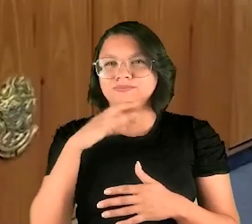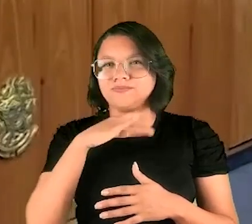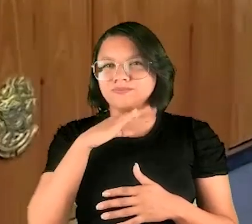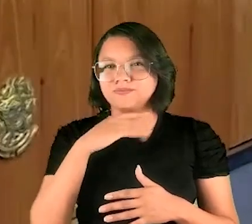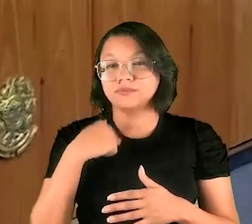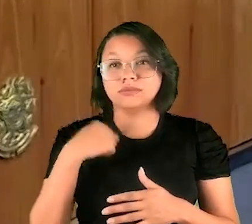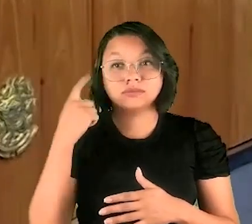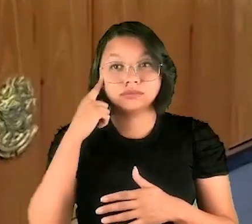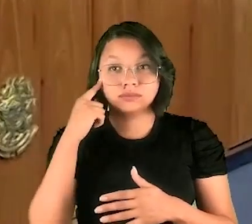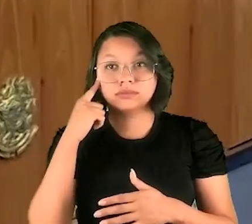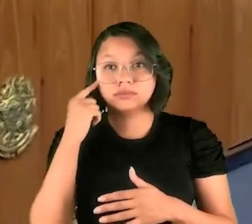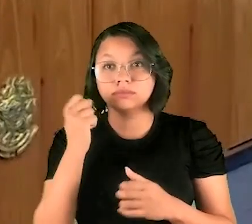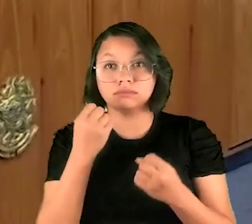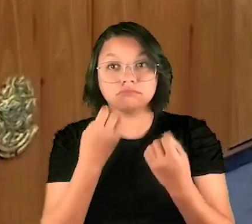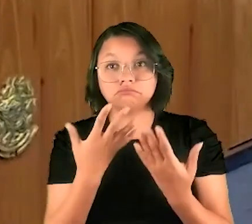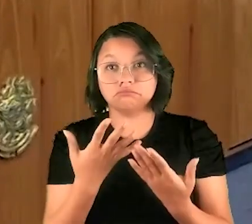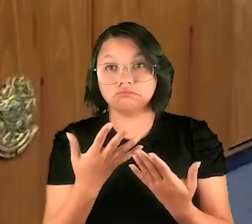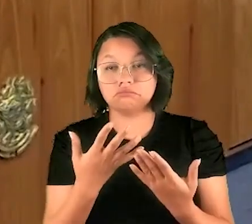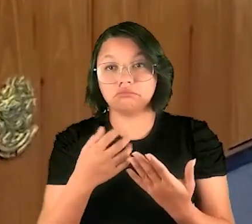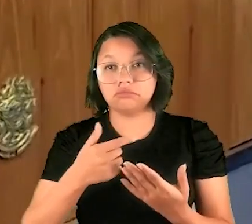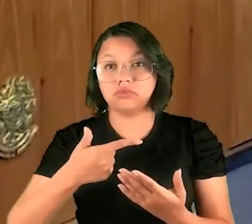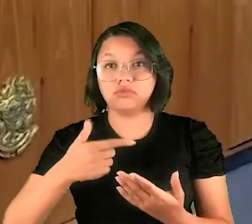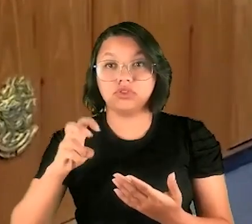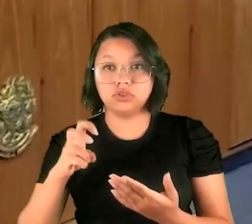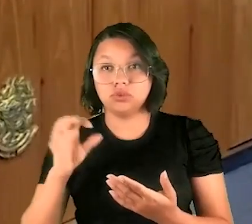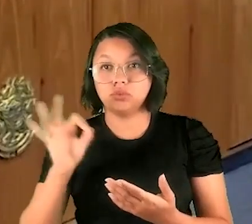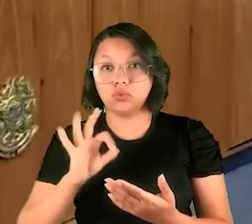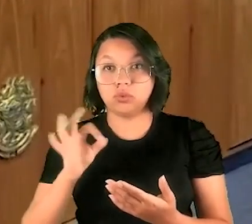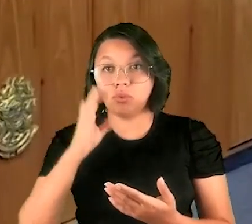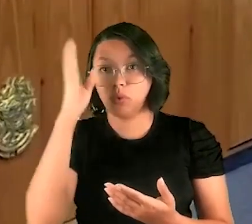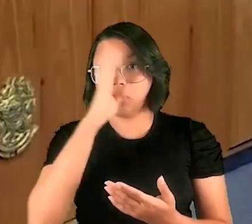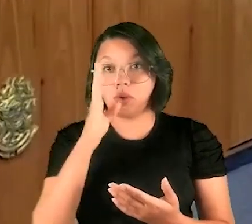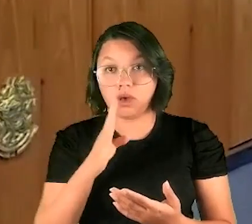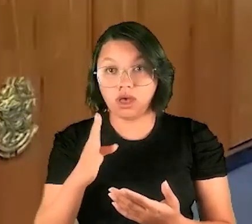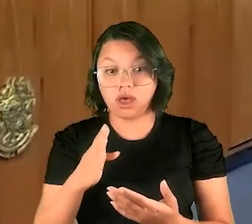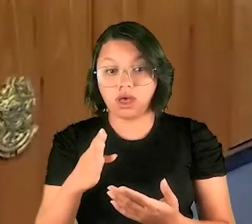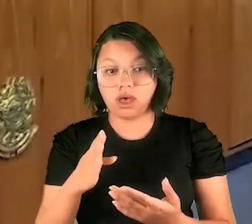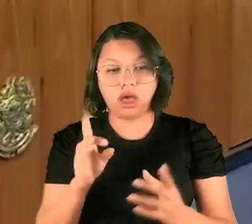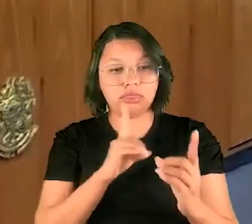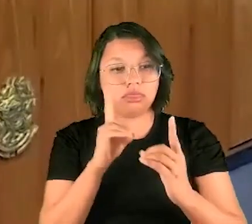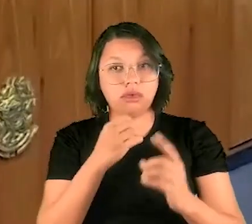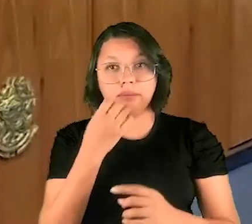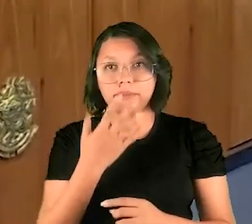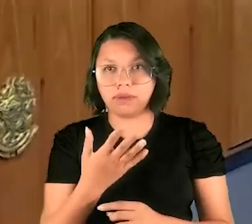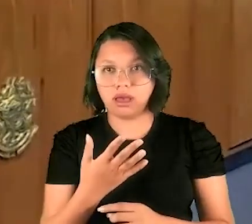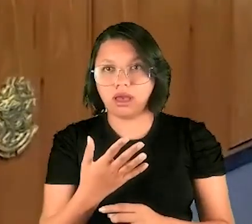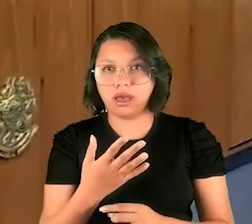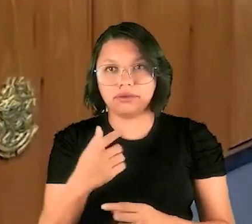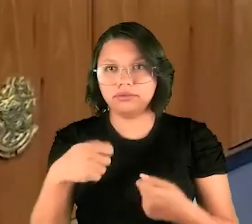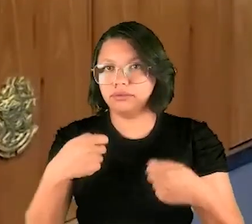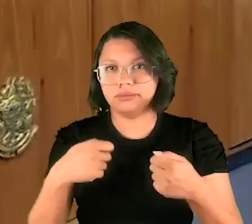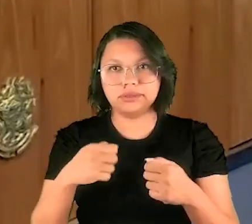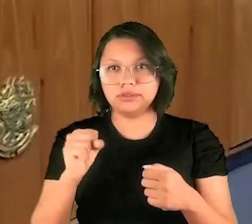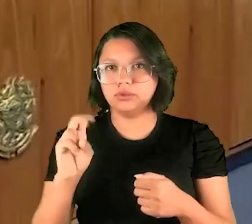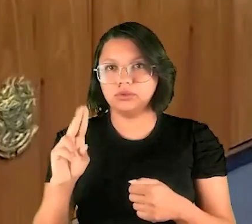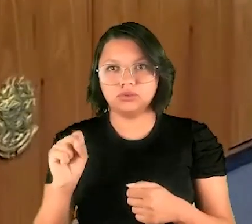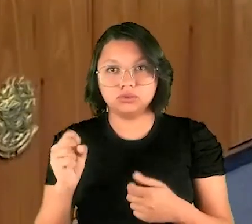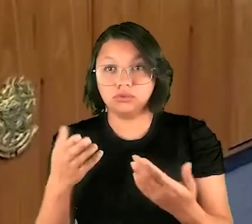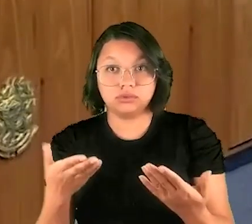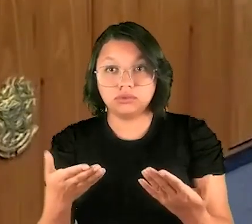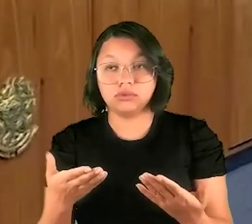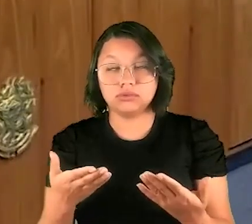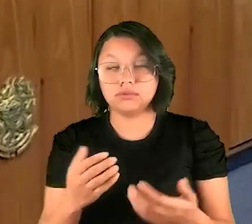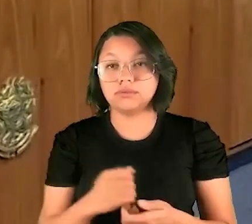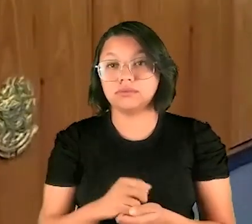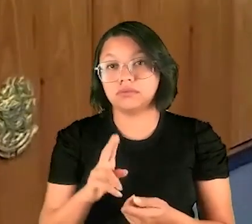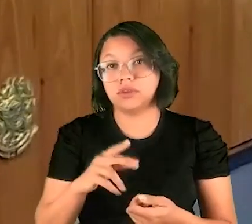Eu penso muito positiva. Eu penso que são 25% dos brasileiros que estão bem atendidos e não precisam do SUS. É 25% a menos de dispêndio que pode ser gasto